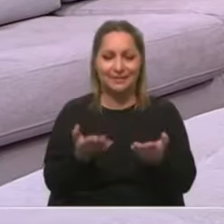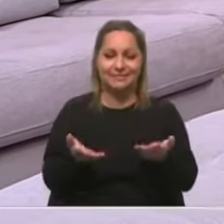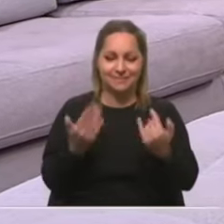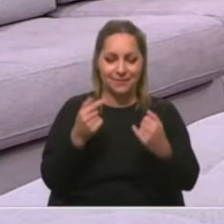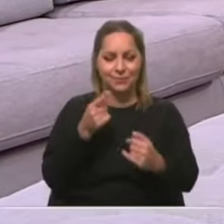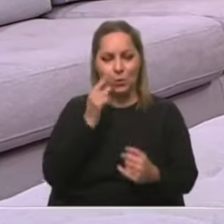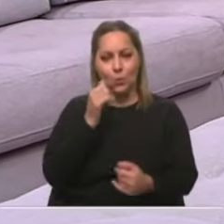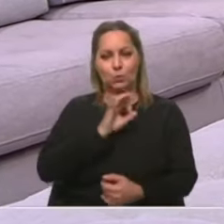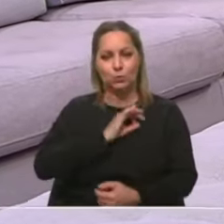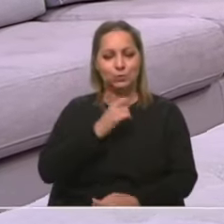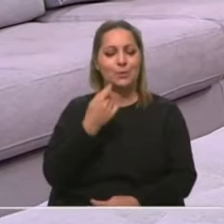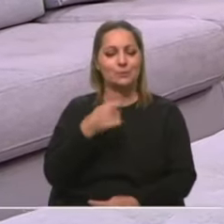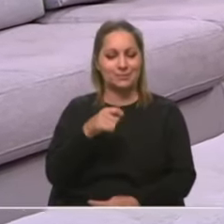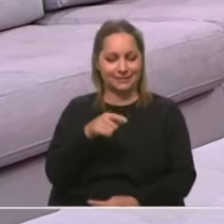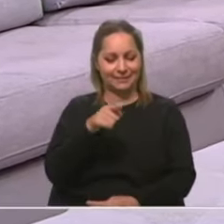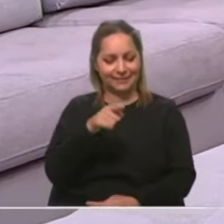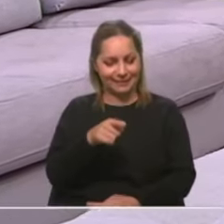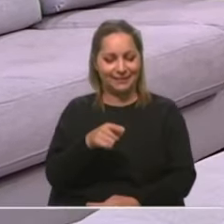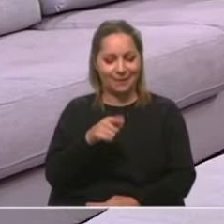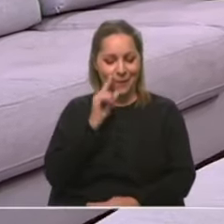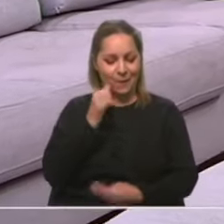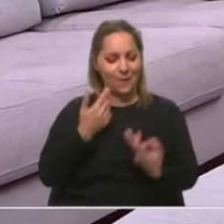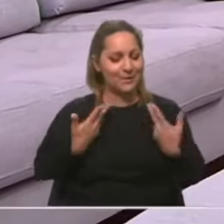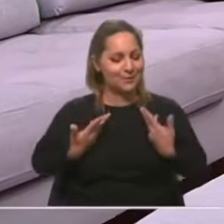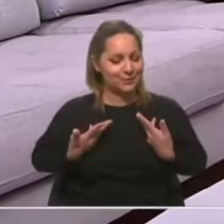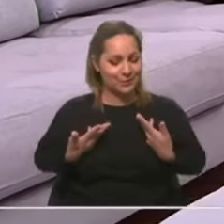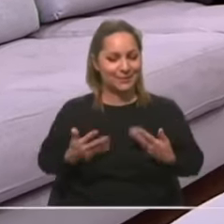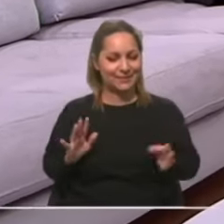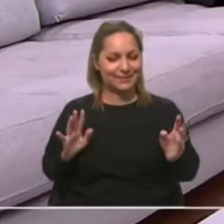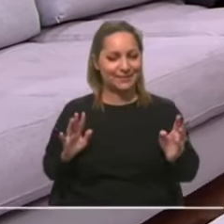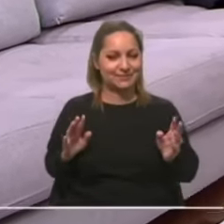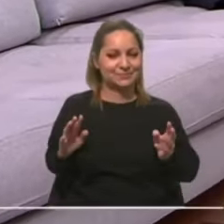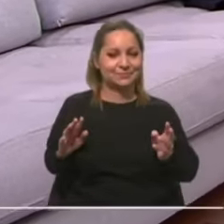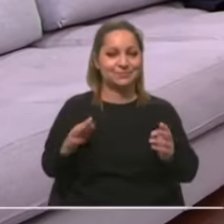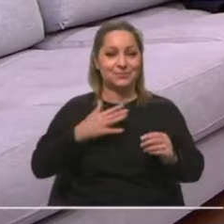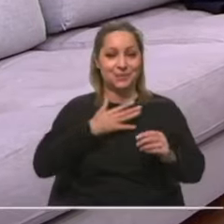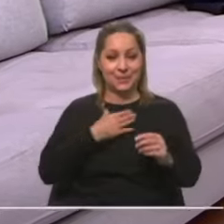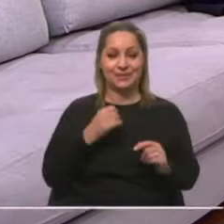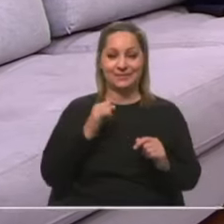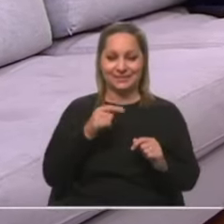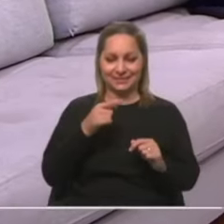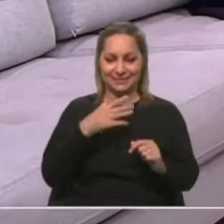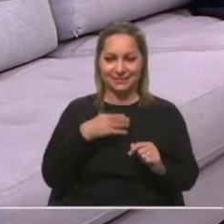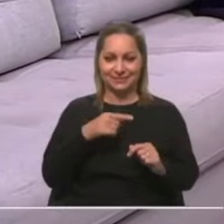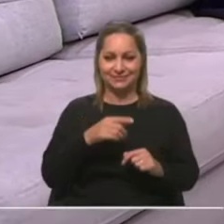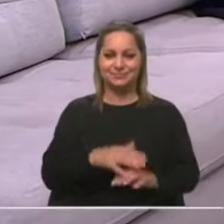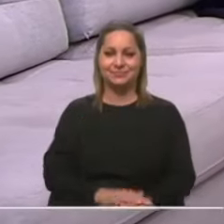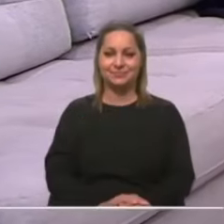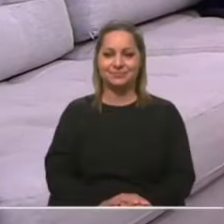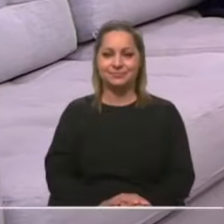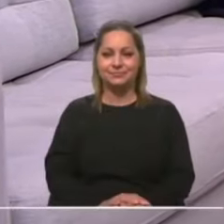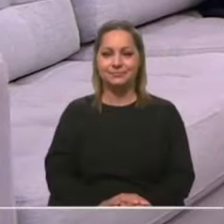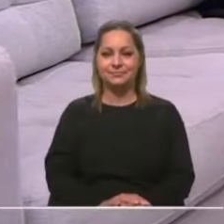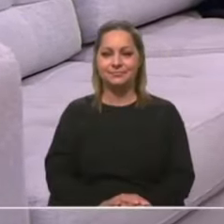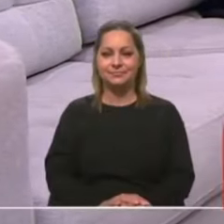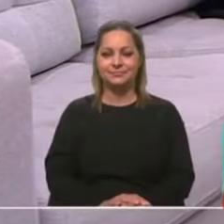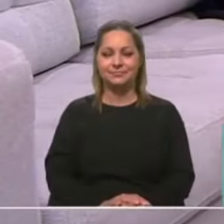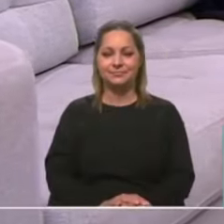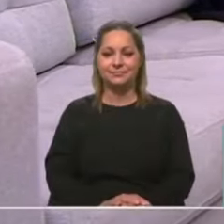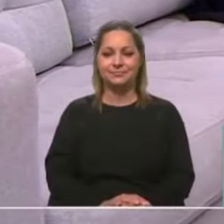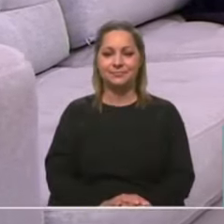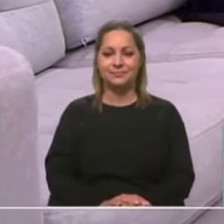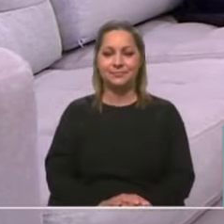O senhor presidente é dado a... É uma, um homem descontraído, é. Não é? E que gosta de, eu gosto, deste tipo de desafios. Gosto. Pronto. Então, eu tenho aqui